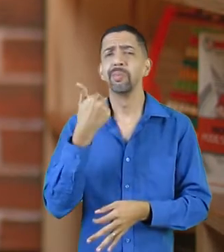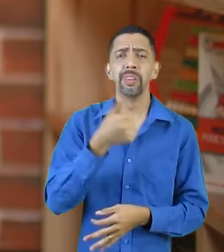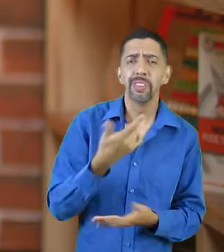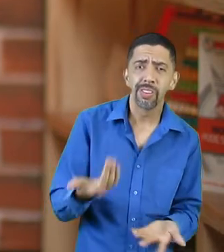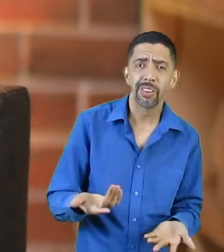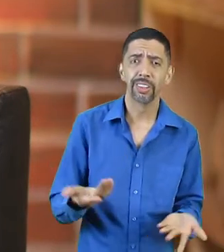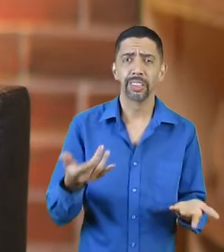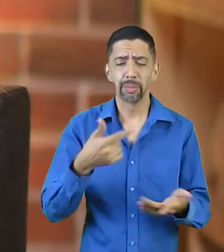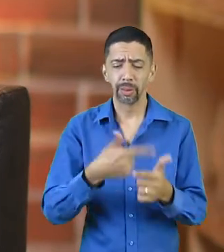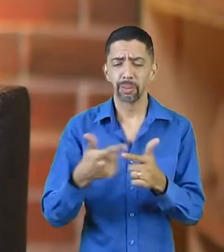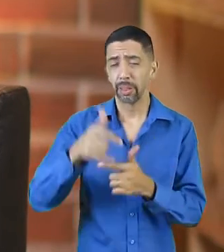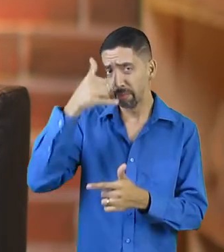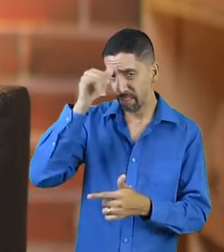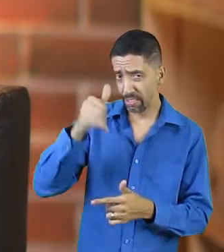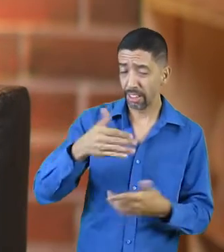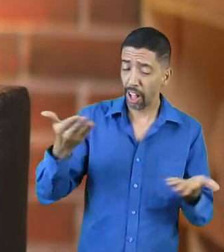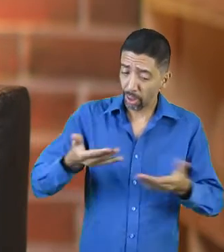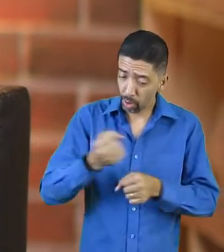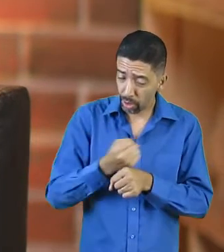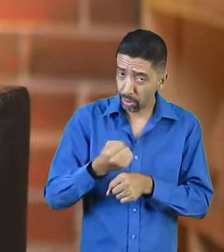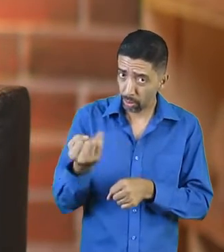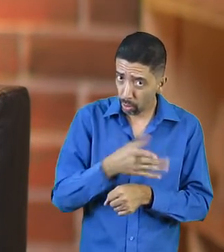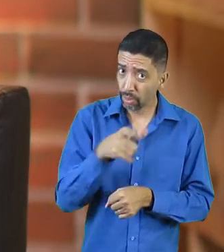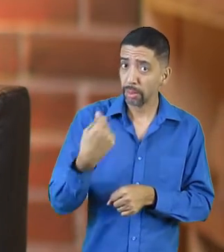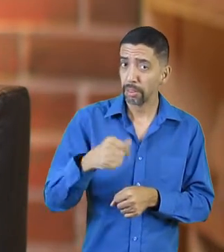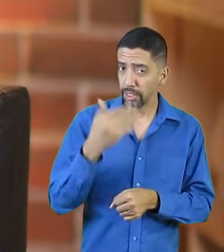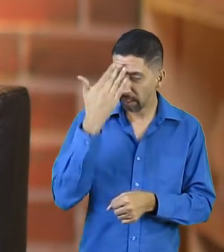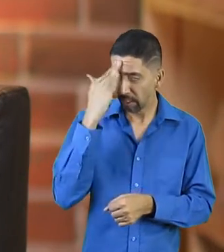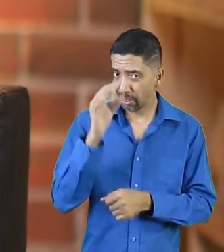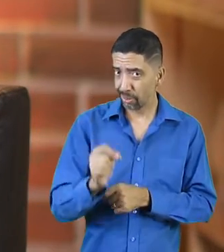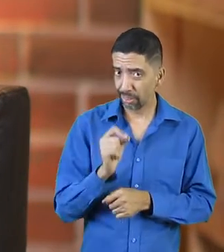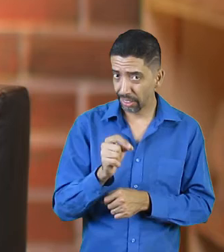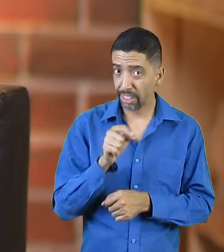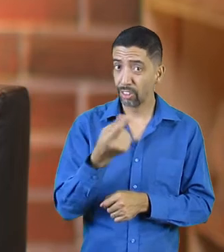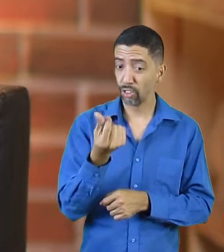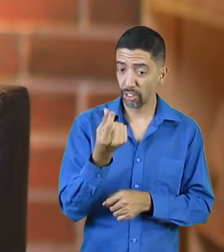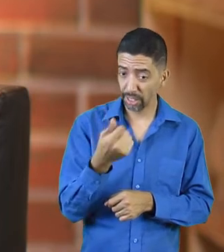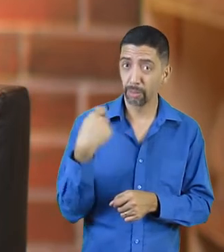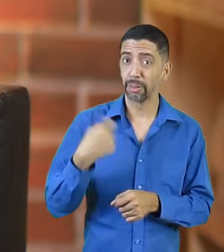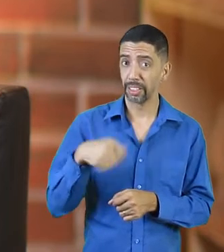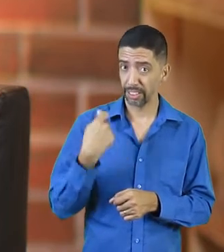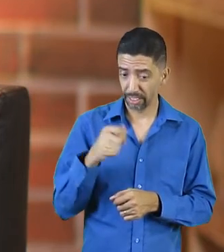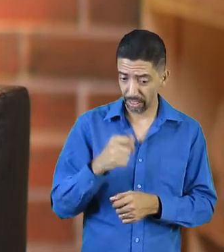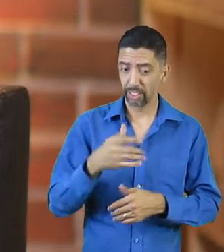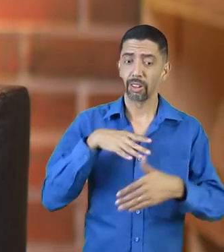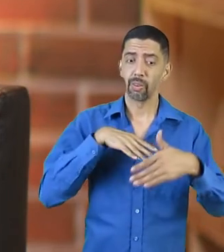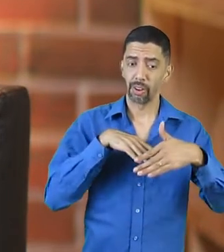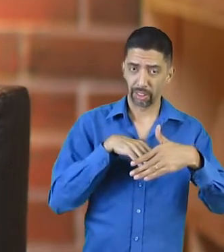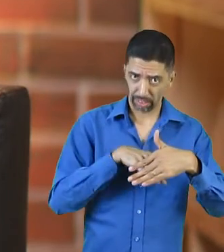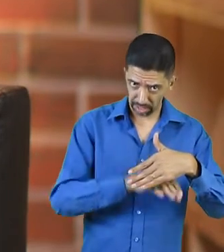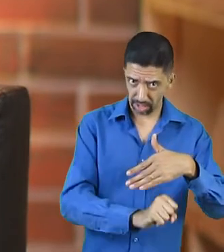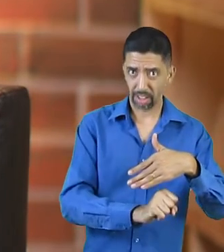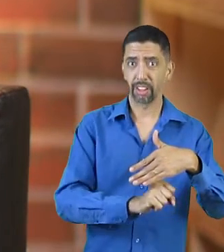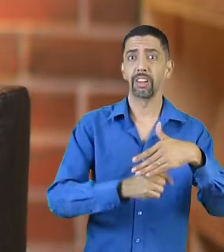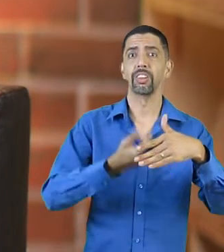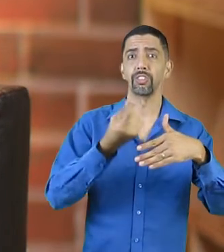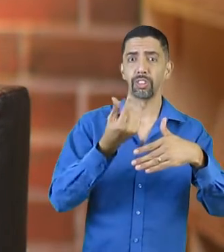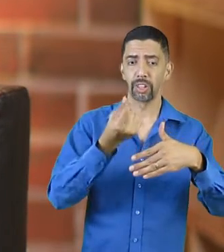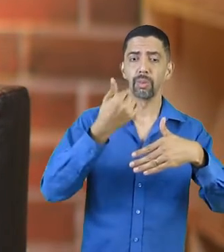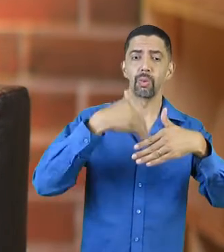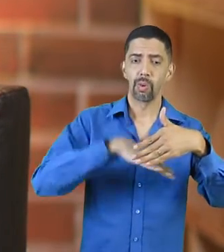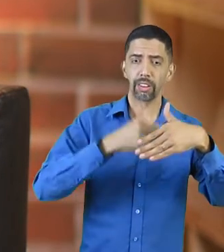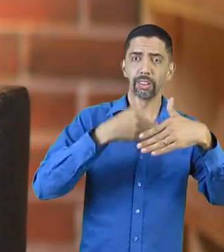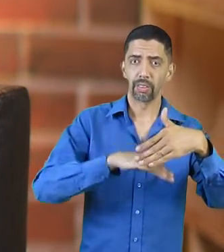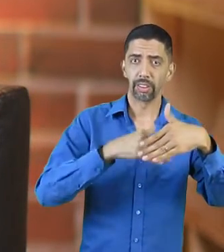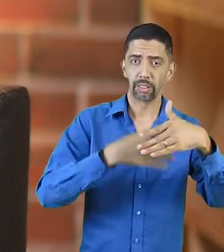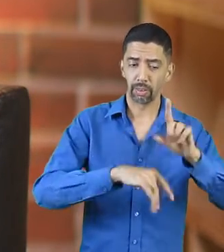tenhamos problemas? Neste novo ano, já começar a entender que terá que guardar parte desse dinheiro que